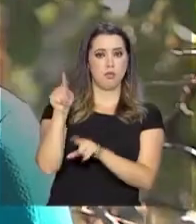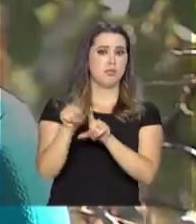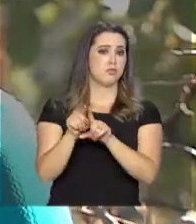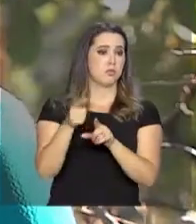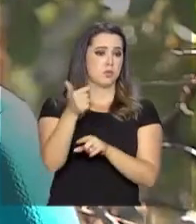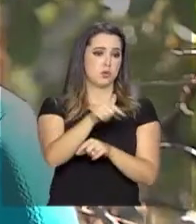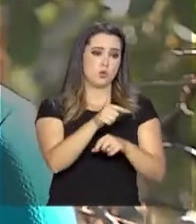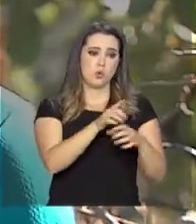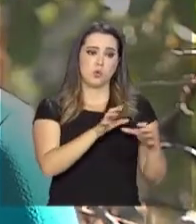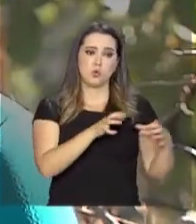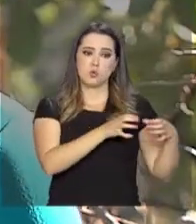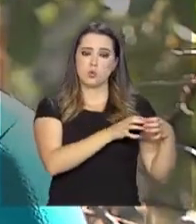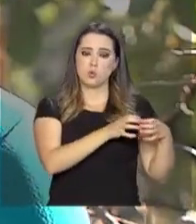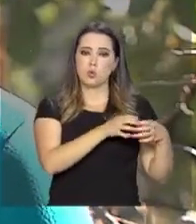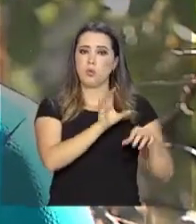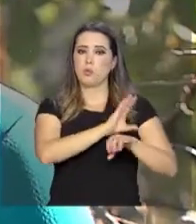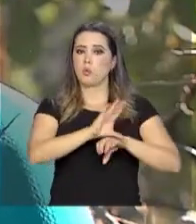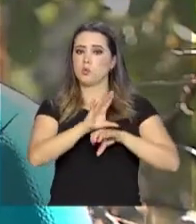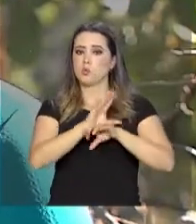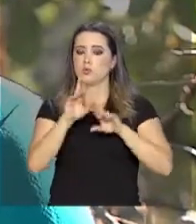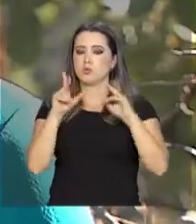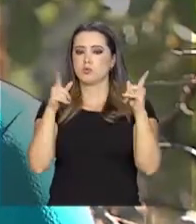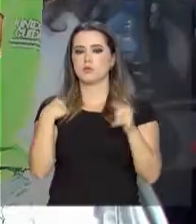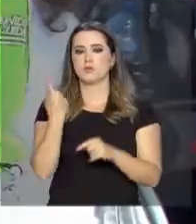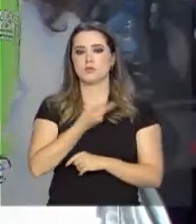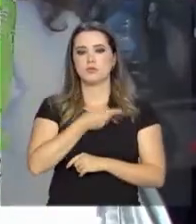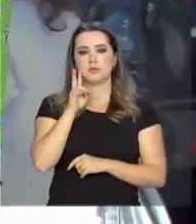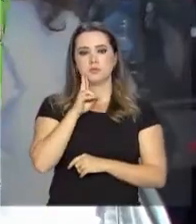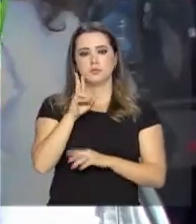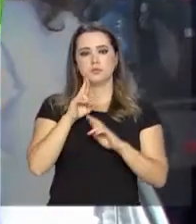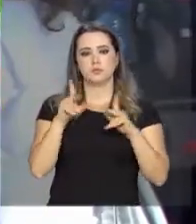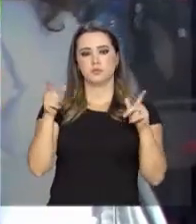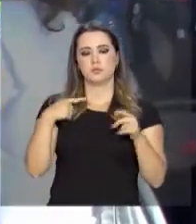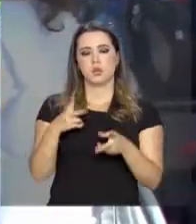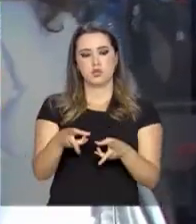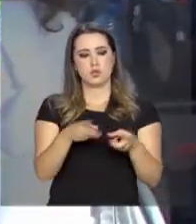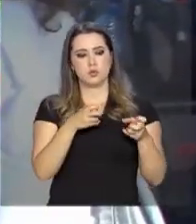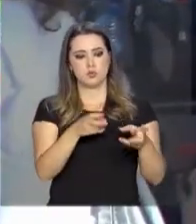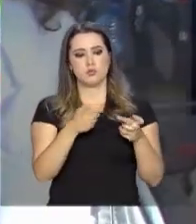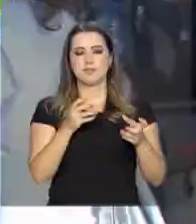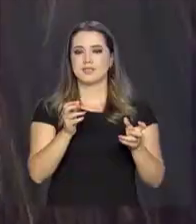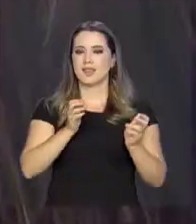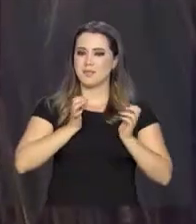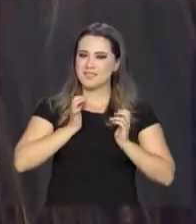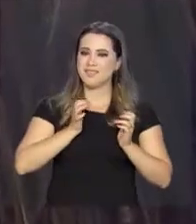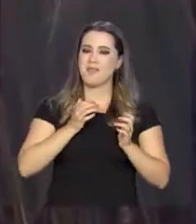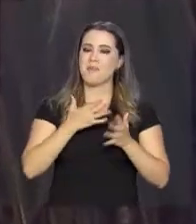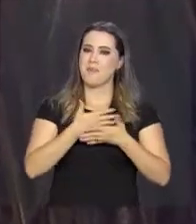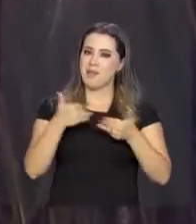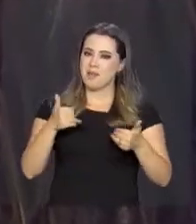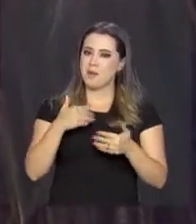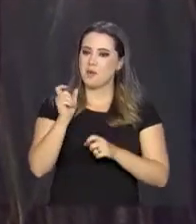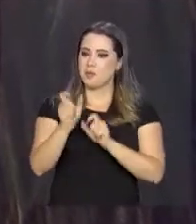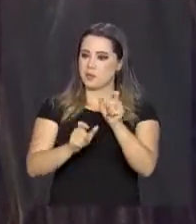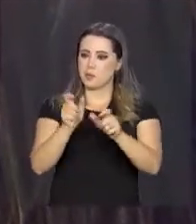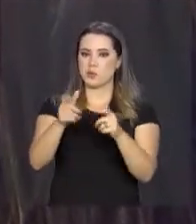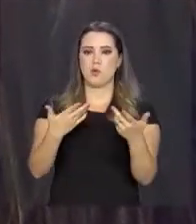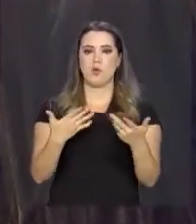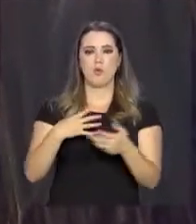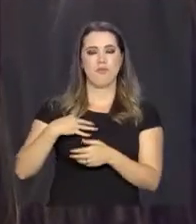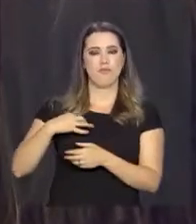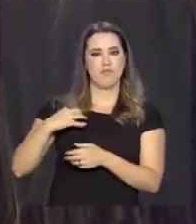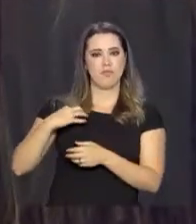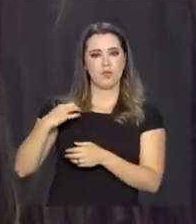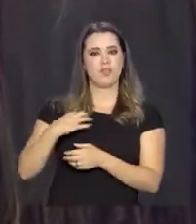outras áreas, né, de outros cursos. A gente valoriza muito isso, porque a gente percebe que isso enriquece a experiência do voluntário, enriquece a